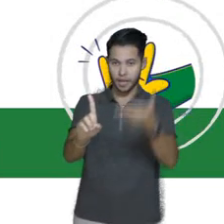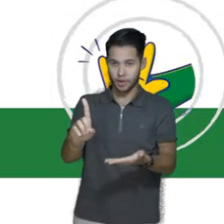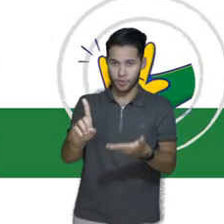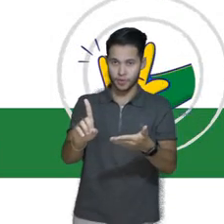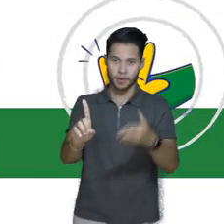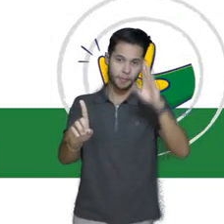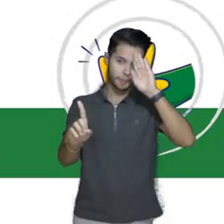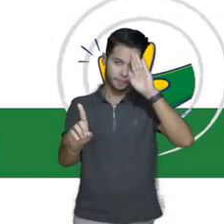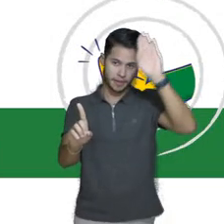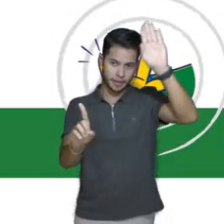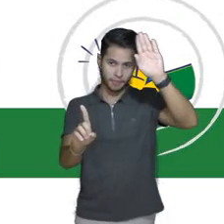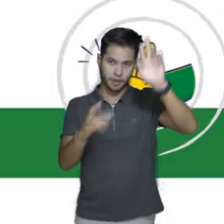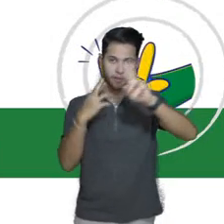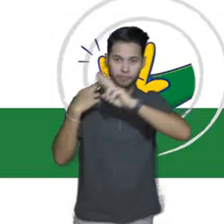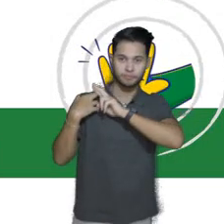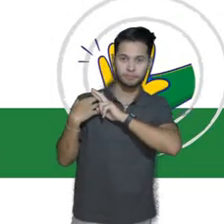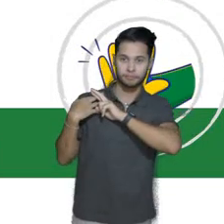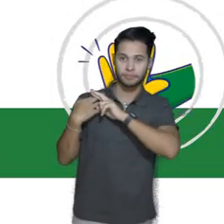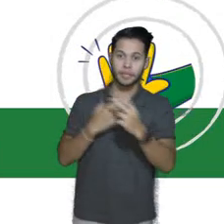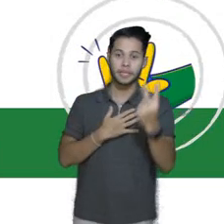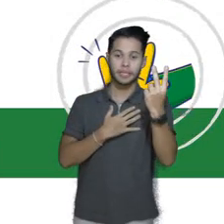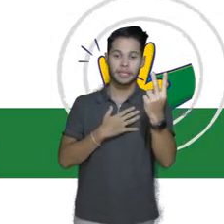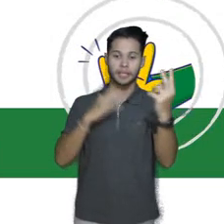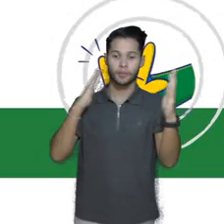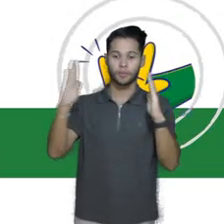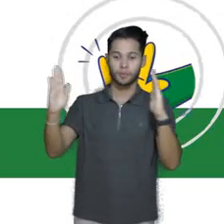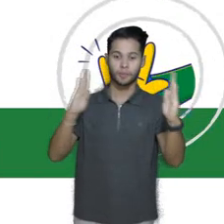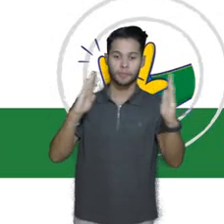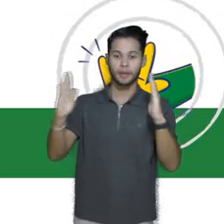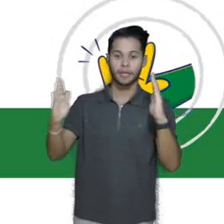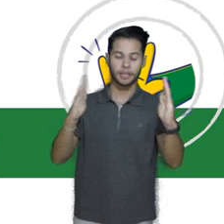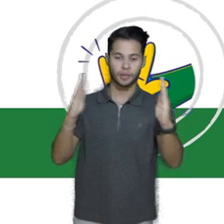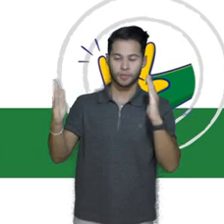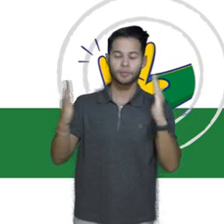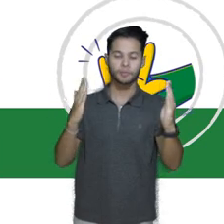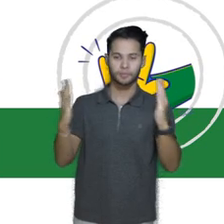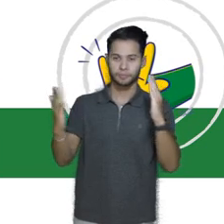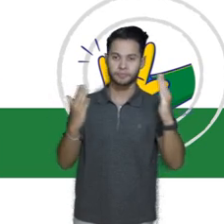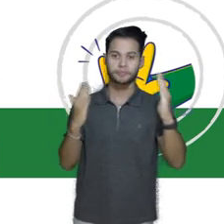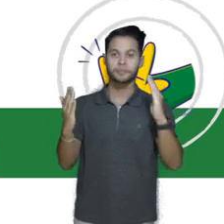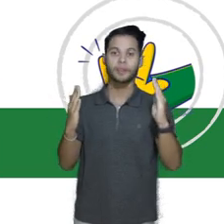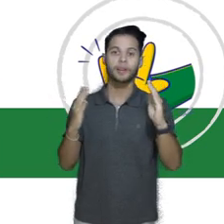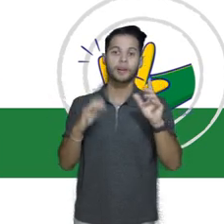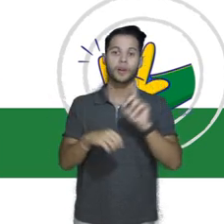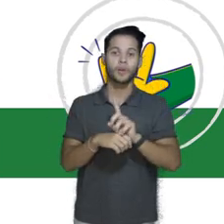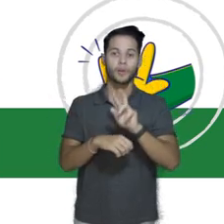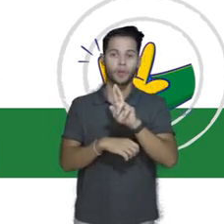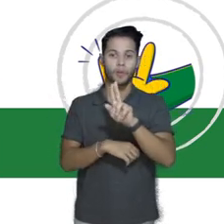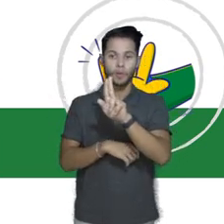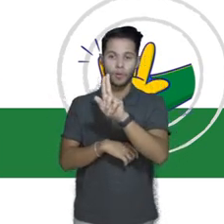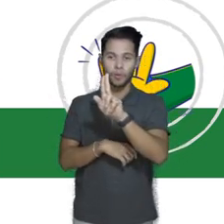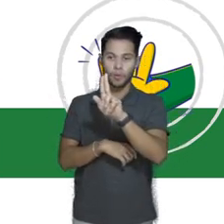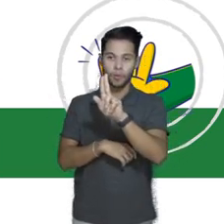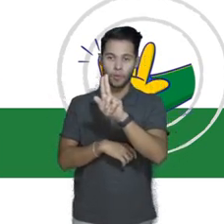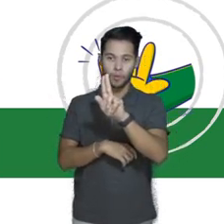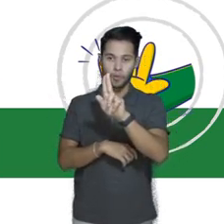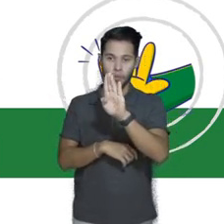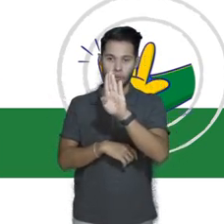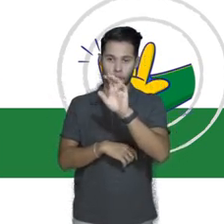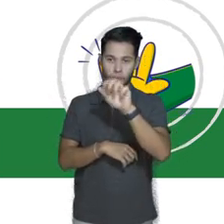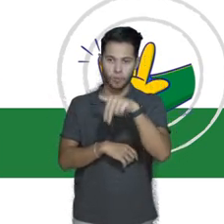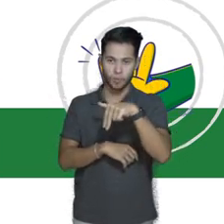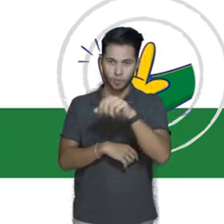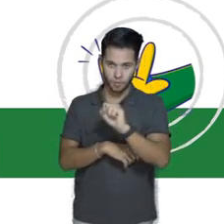responsáveis aí por essa segunda fase desse movimento o Dr Rubens Ricardo Fran estava lá ô guiso a gente